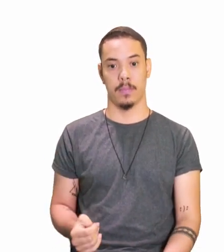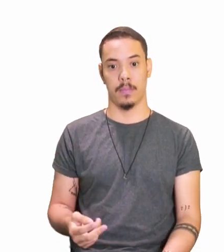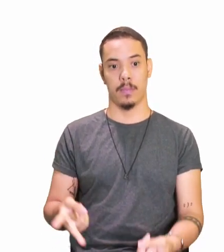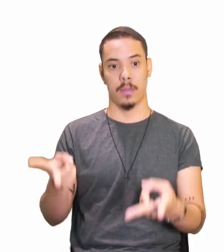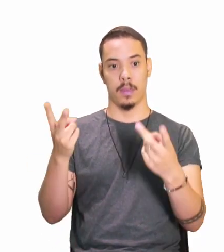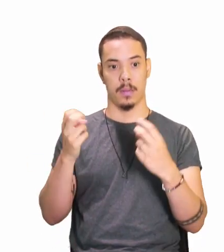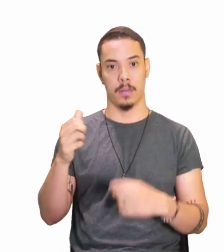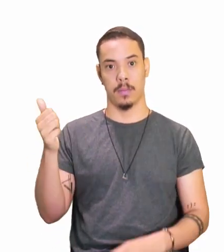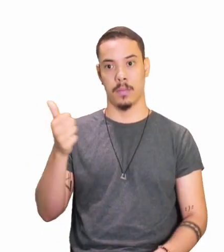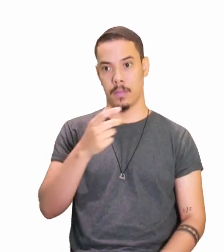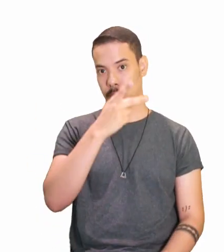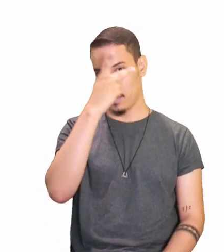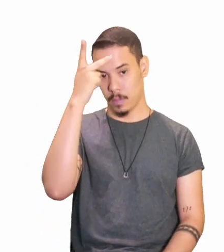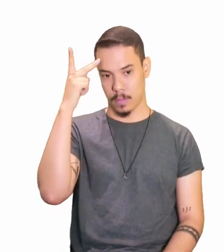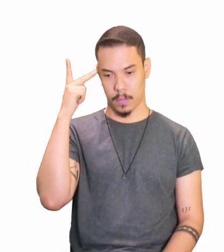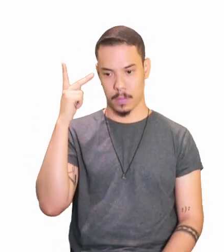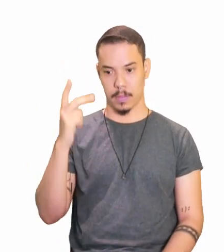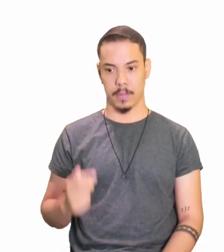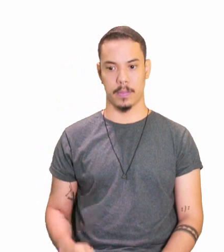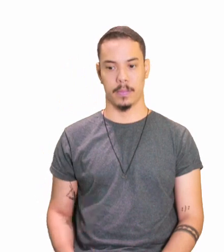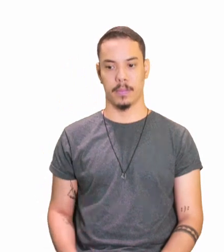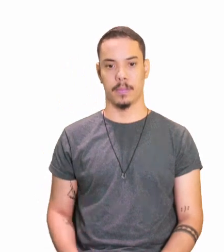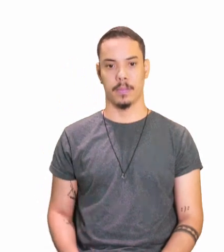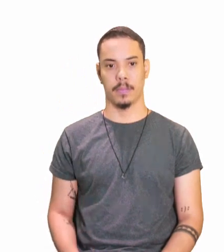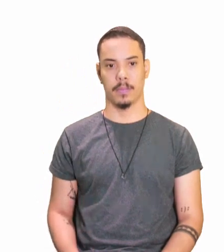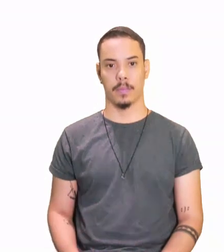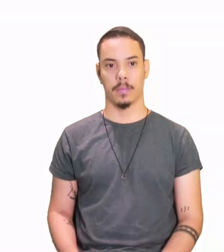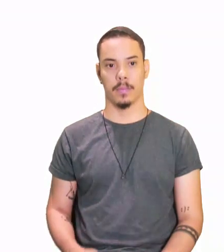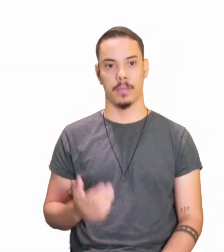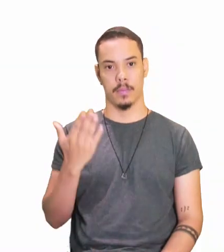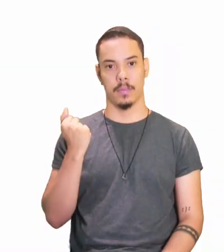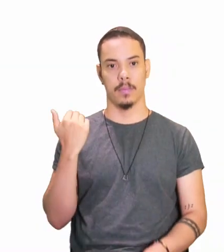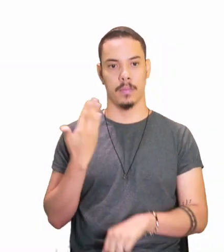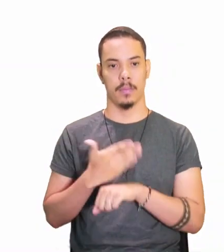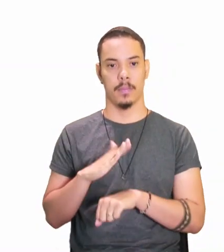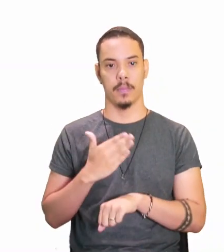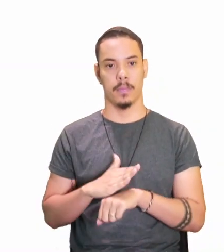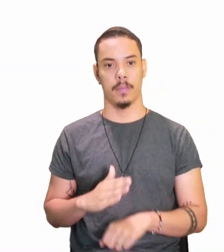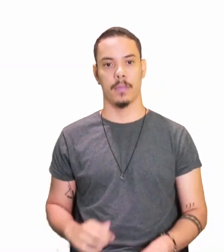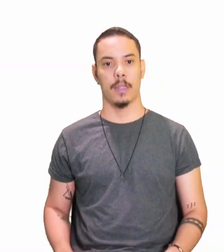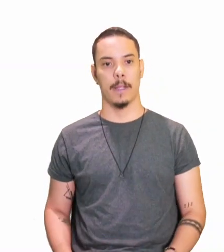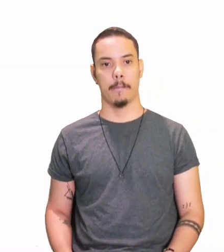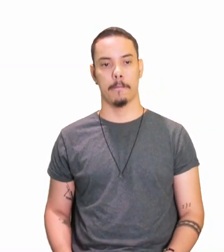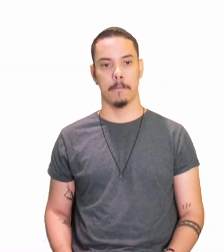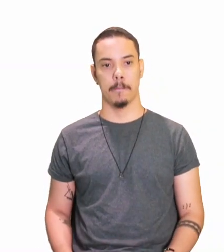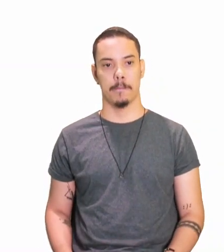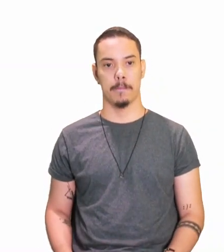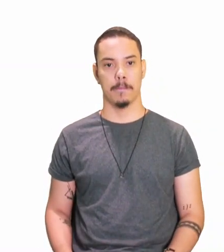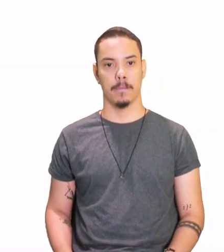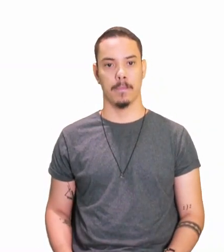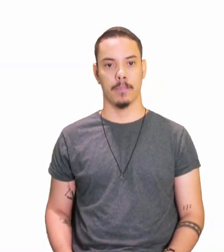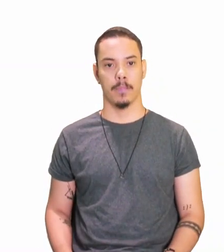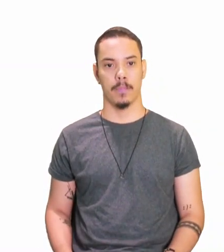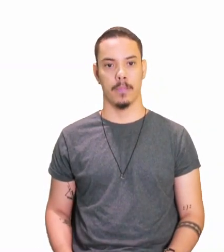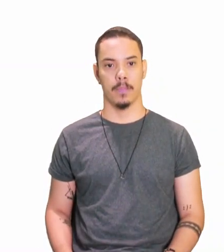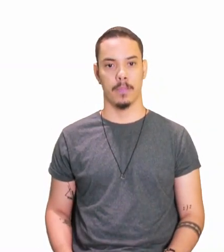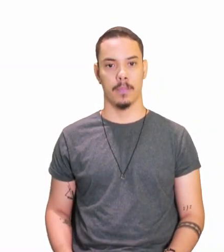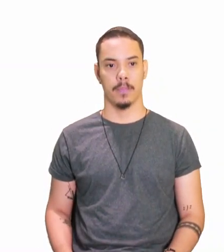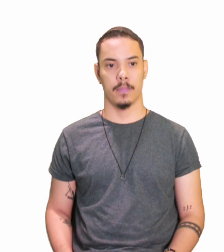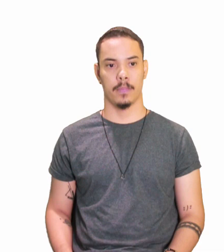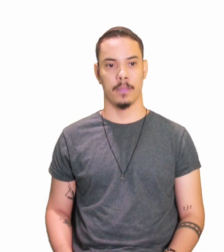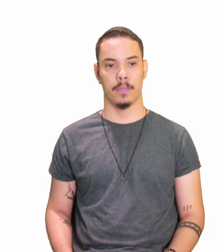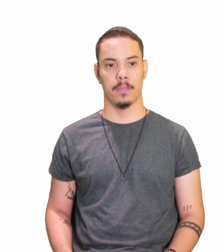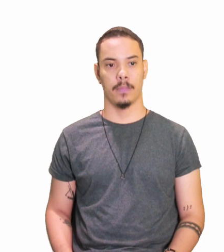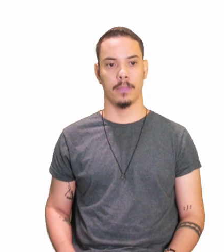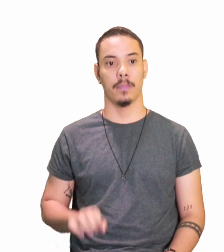pessoa, olha aqui o sujeito, nós, primeira pessoa. Vamos lá praticar um pouquinho. Disse sabiá a flauta.